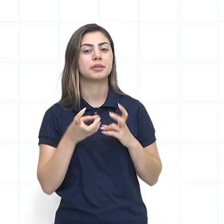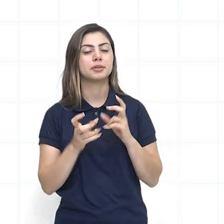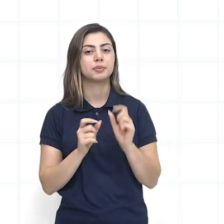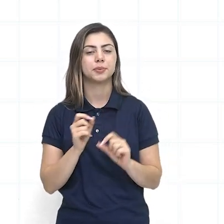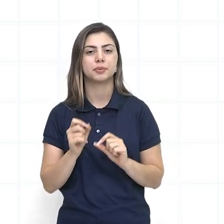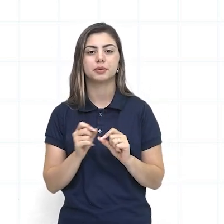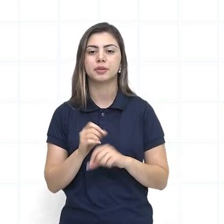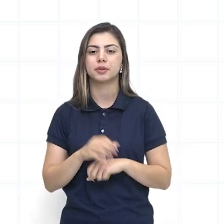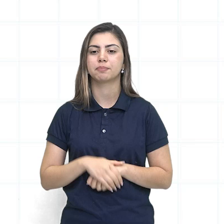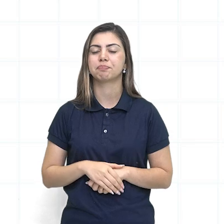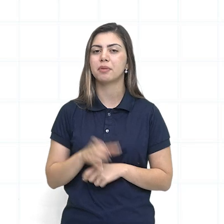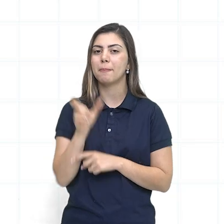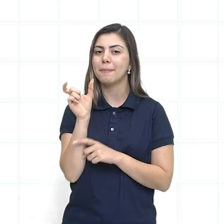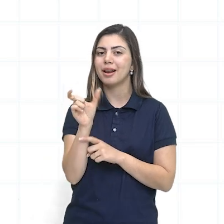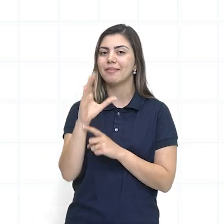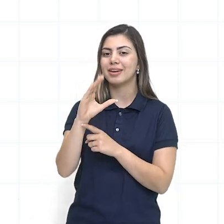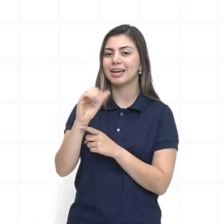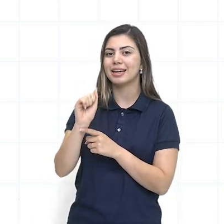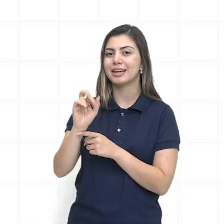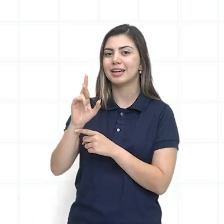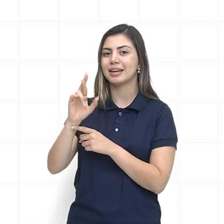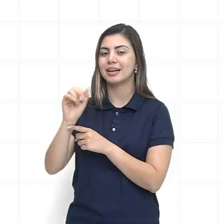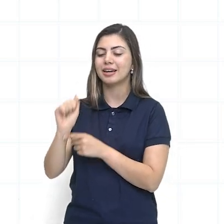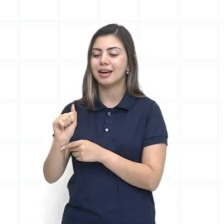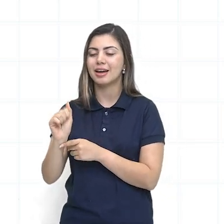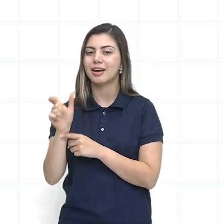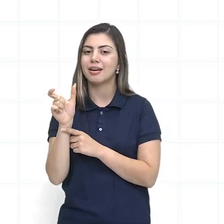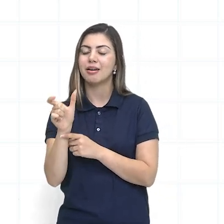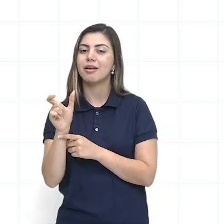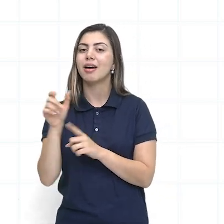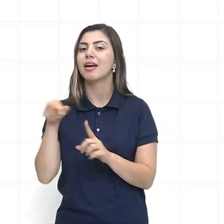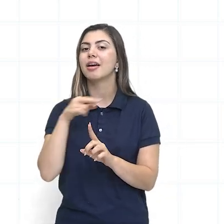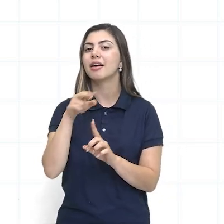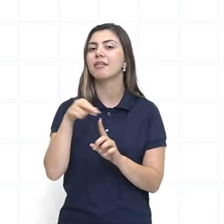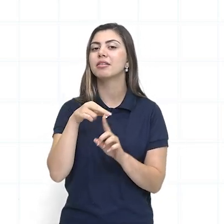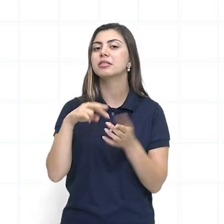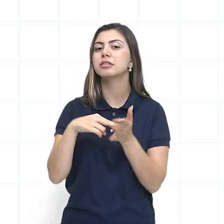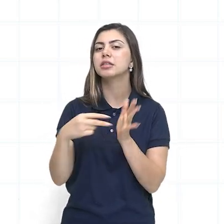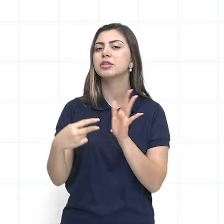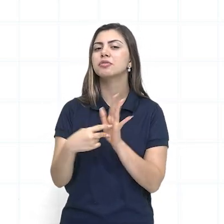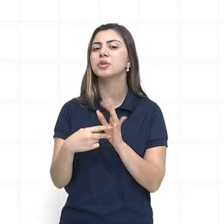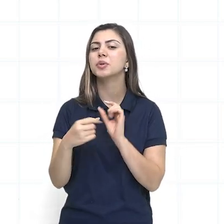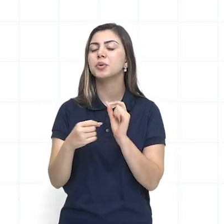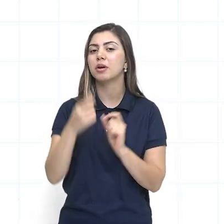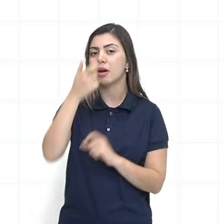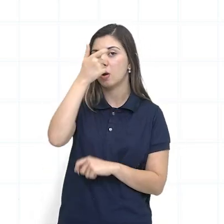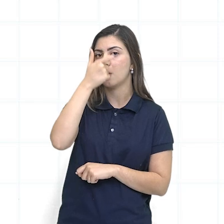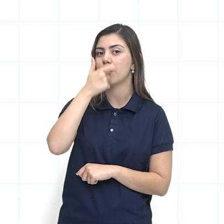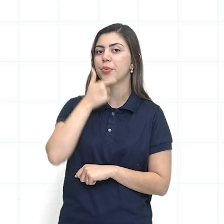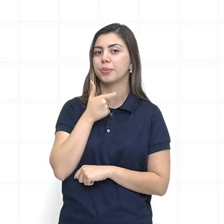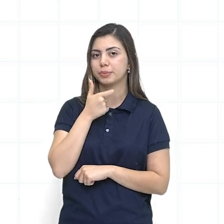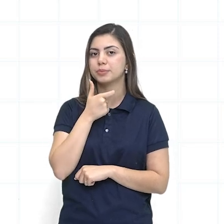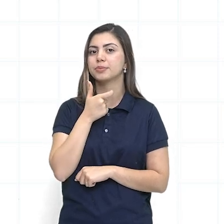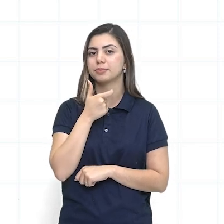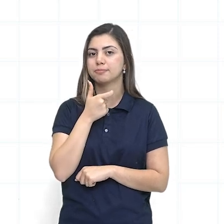observa que a cara, é claro que está se referindo ao